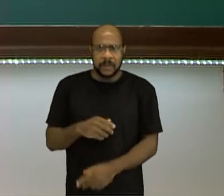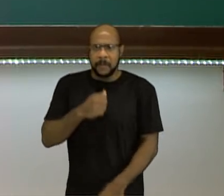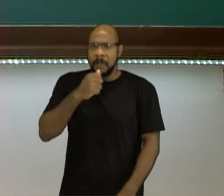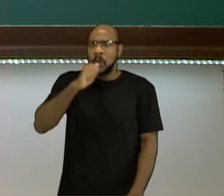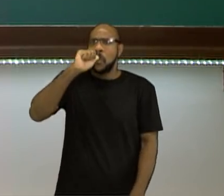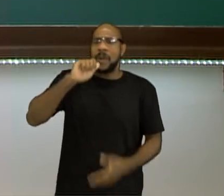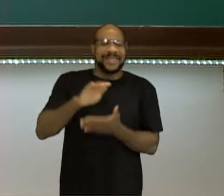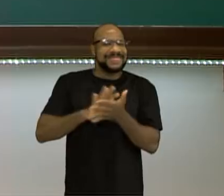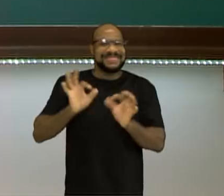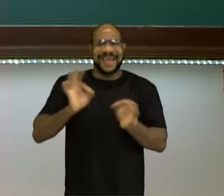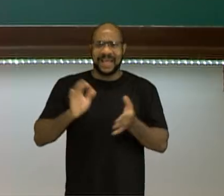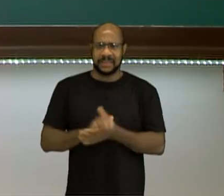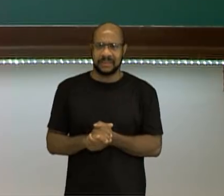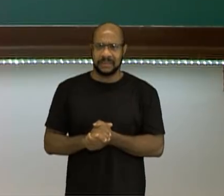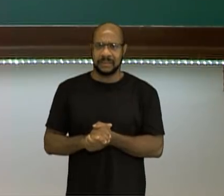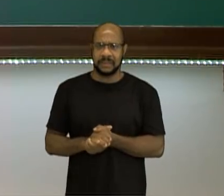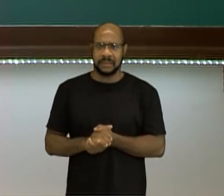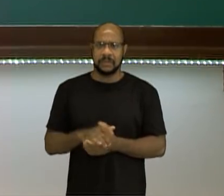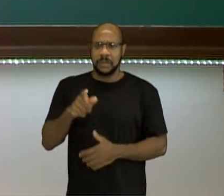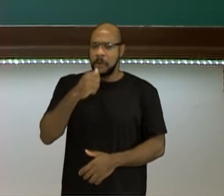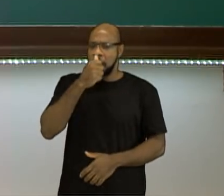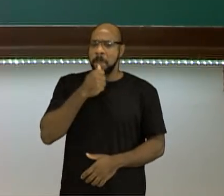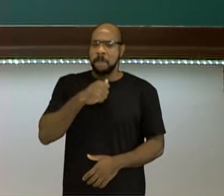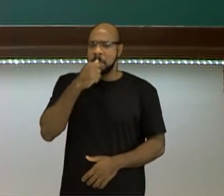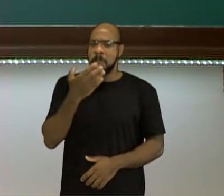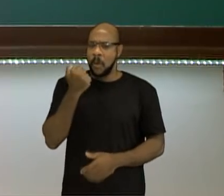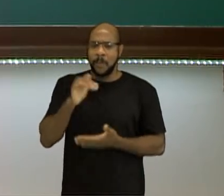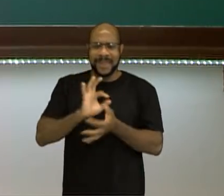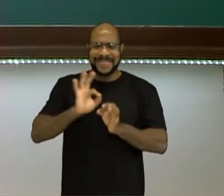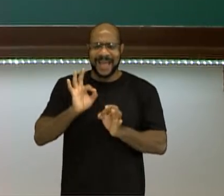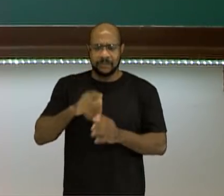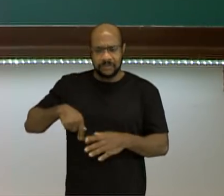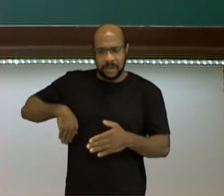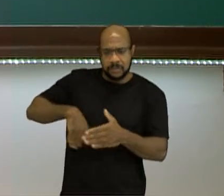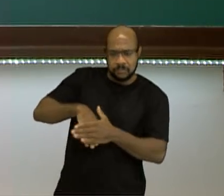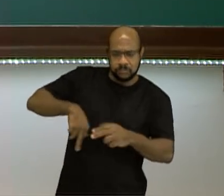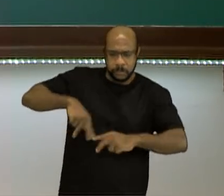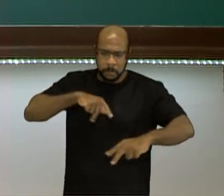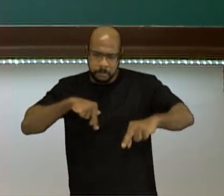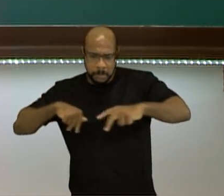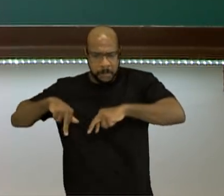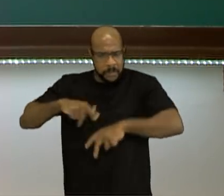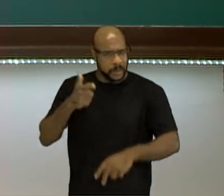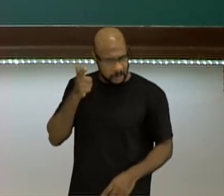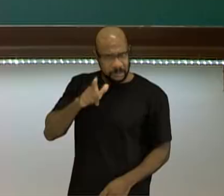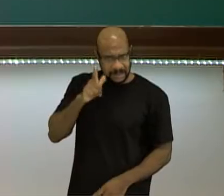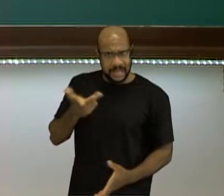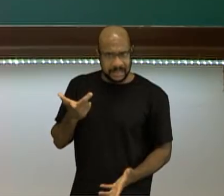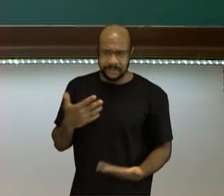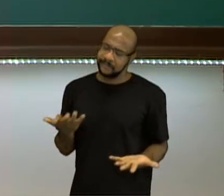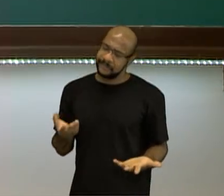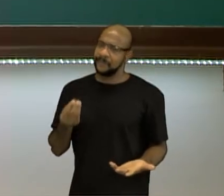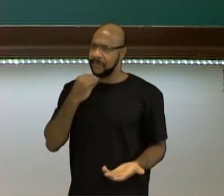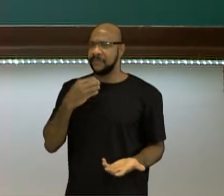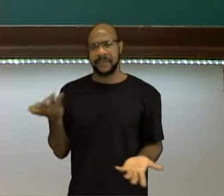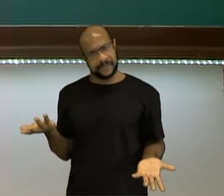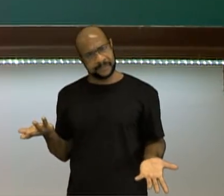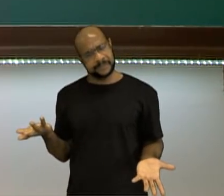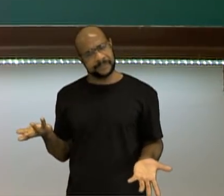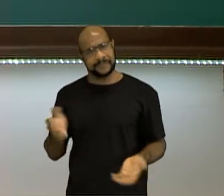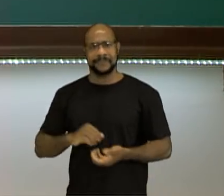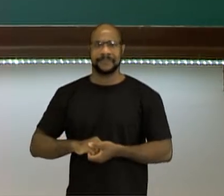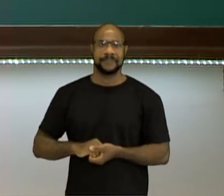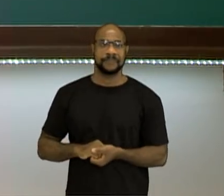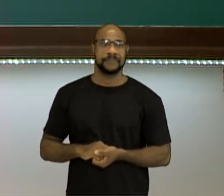dessa partida, será que você vai conseguir jogar? Isso que você está fazendo uma brincadeira. Pensa numa Copa do Mundo,